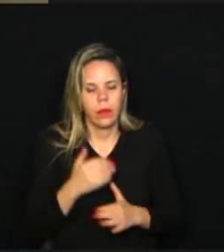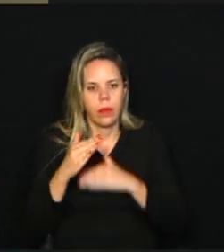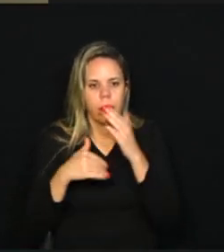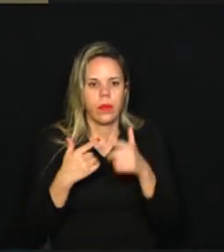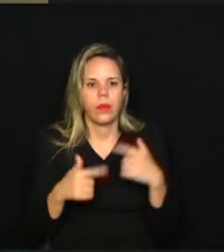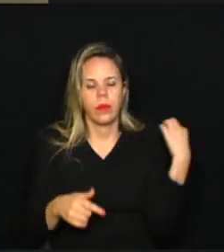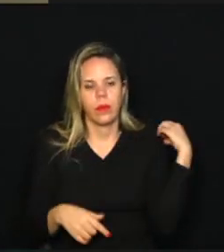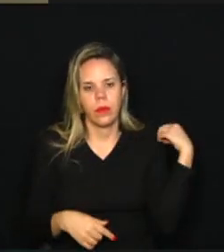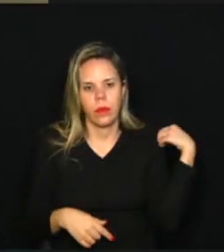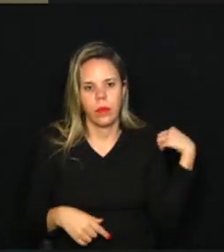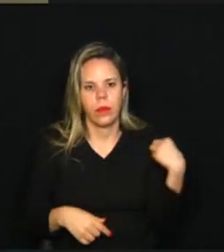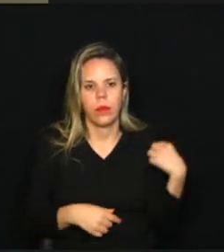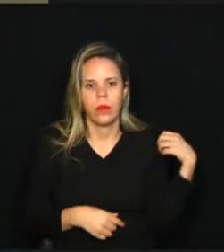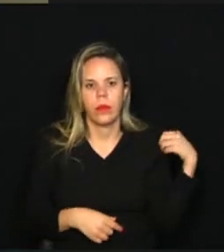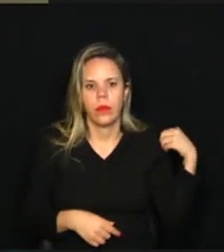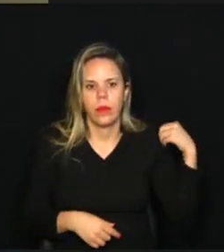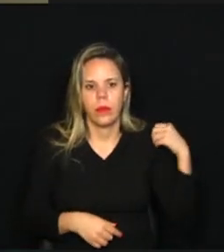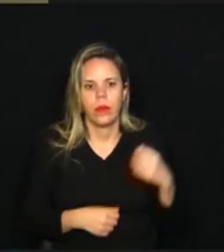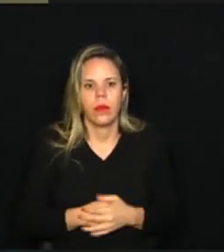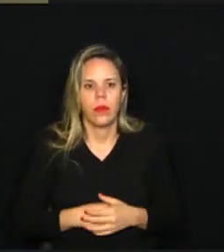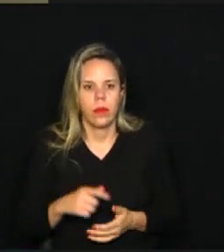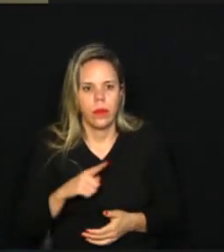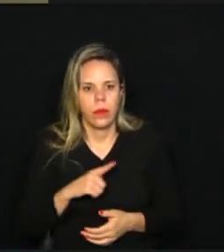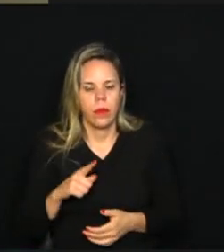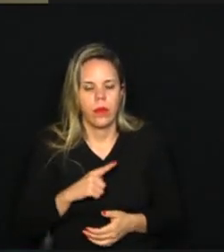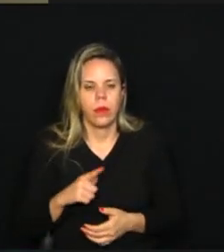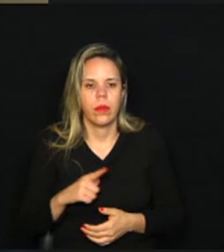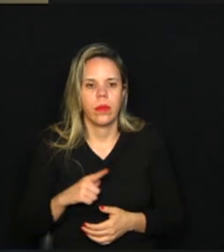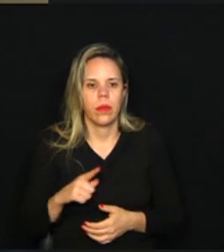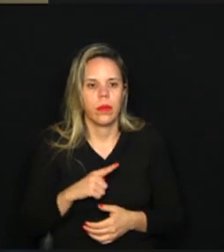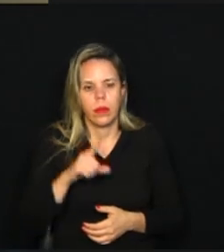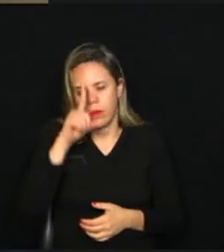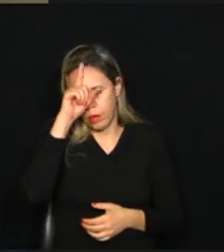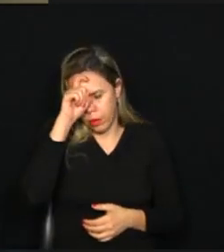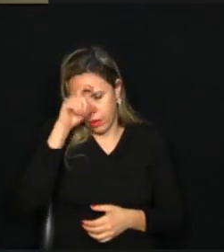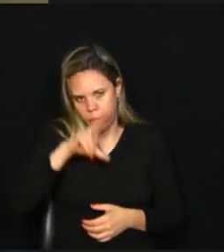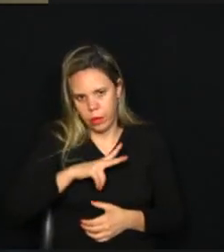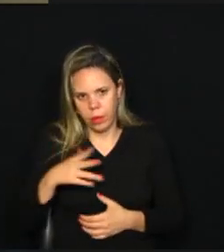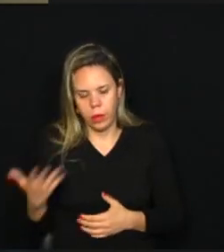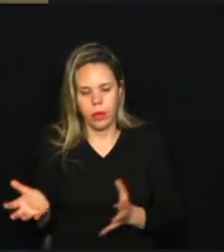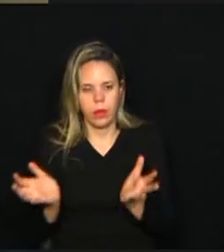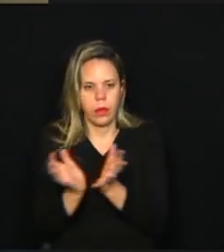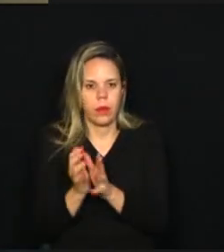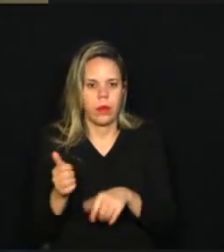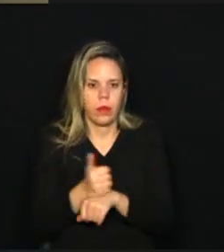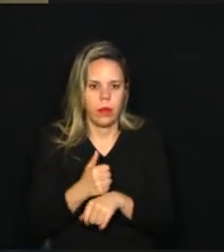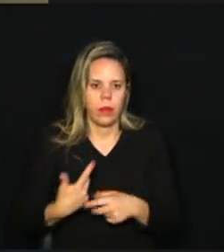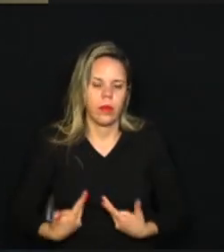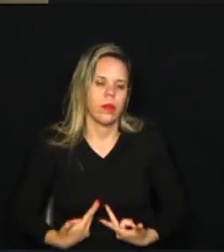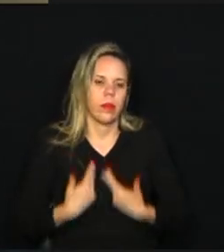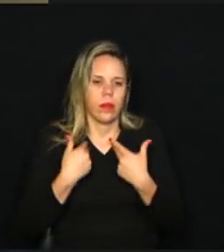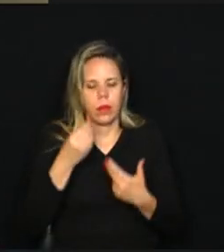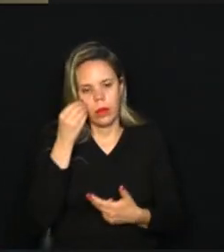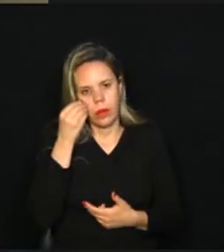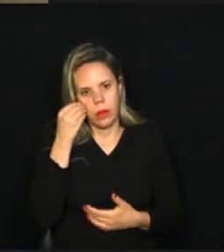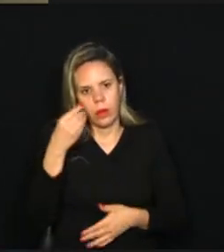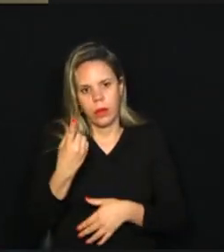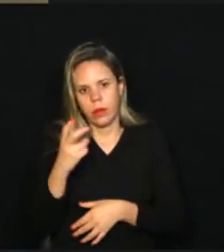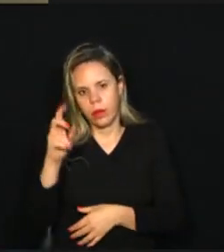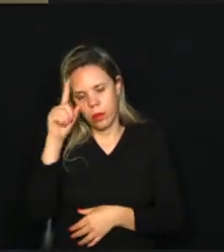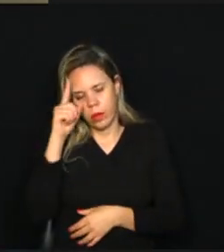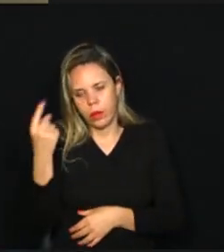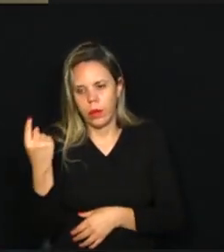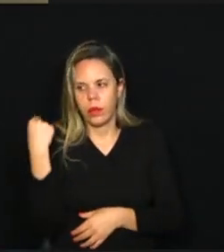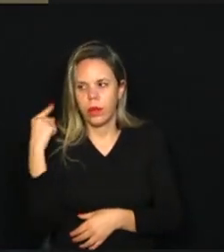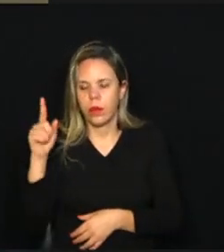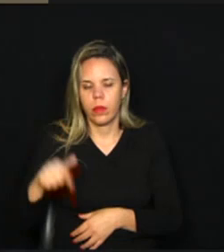sintomáticos, deveriam estar tendo, assim como tem hospitais privados aqui, equipes de cirurgiões que são testados a cada 15 dias, né?